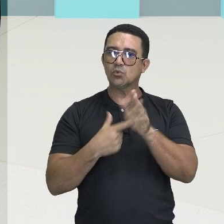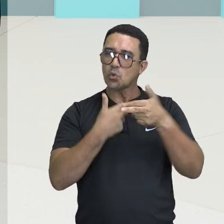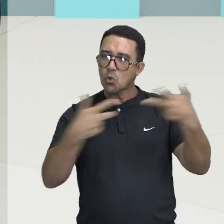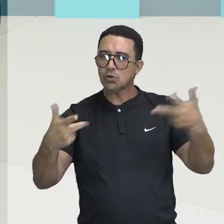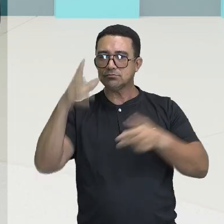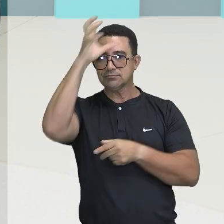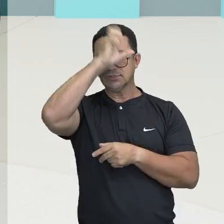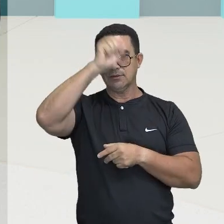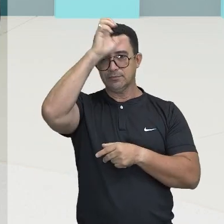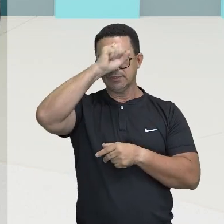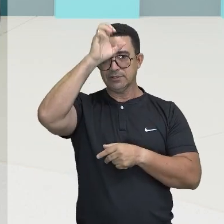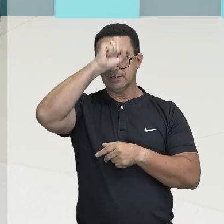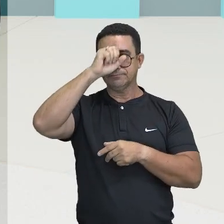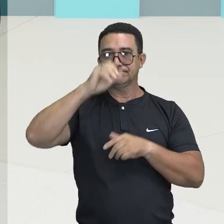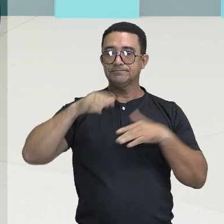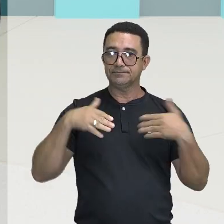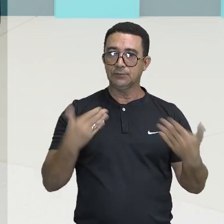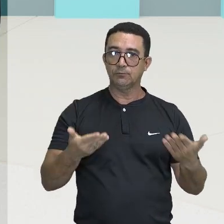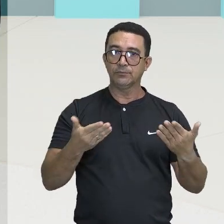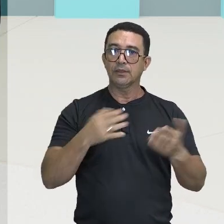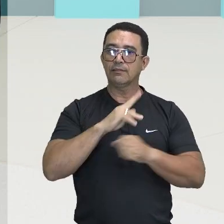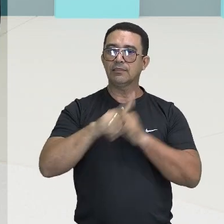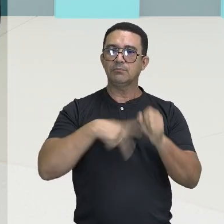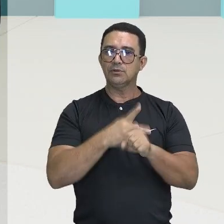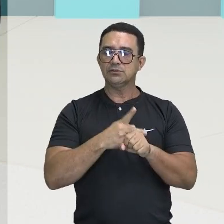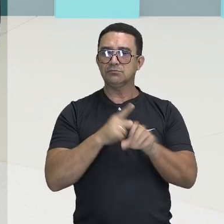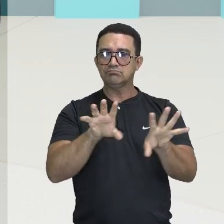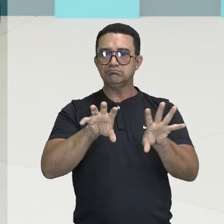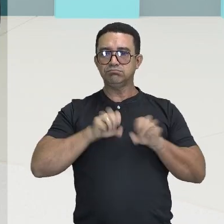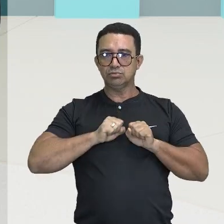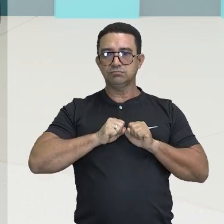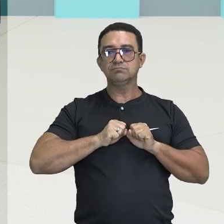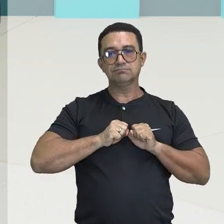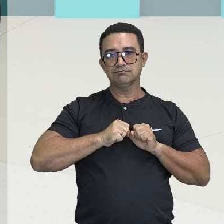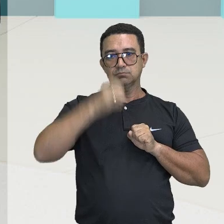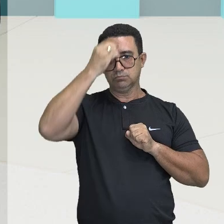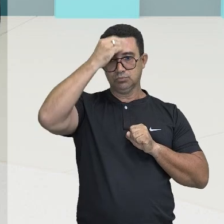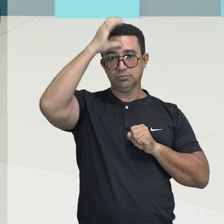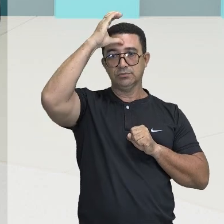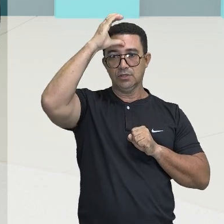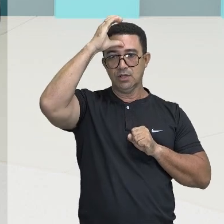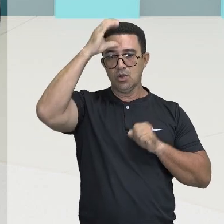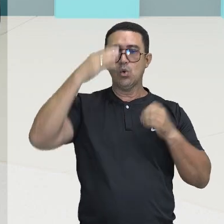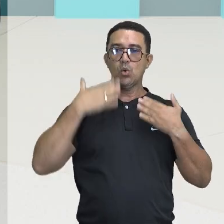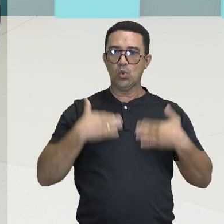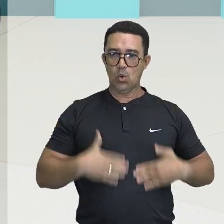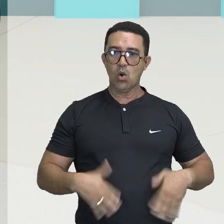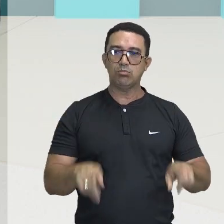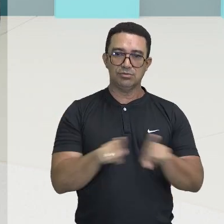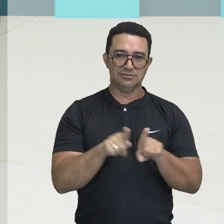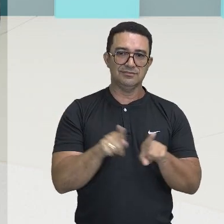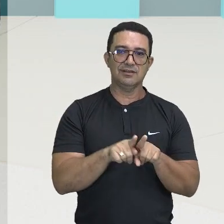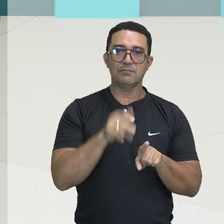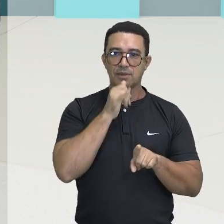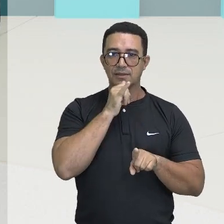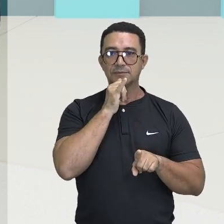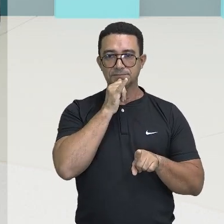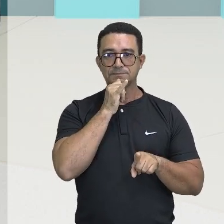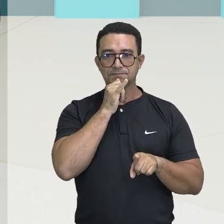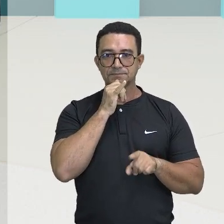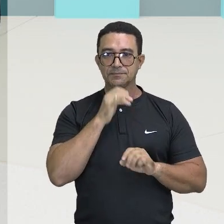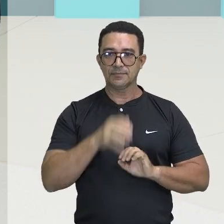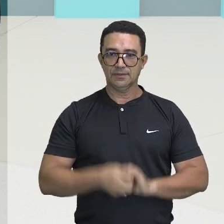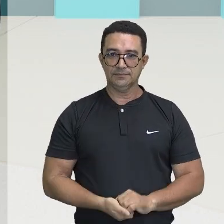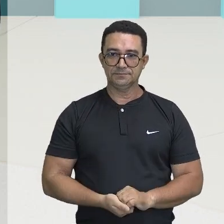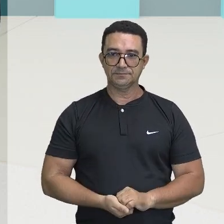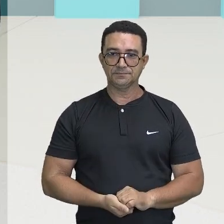Assim, ao se adquirir um saber, o corpo também exerce uma totalidade acerca do conhecimento,